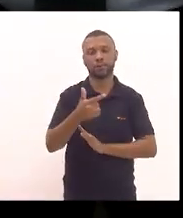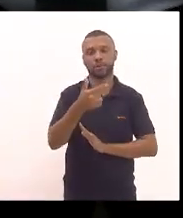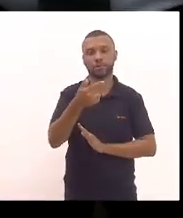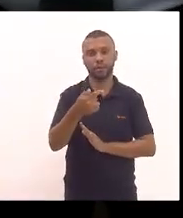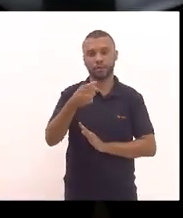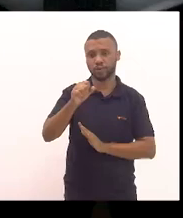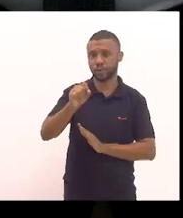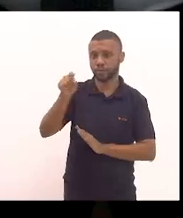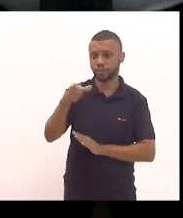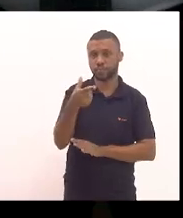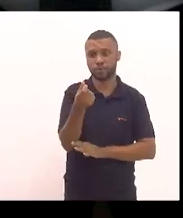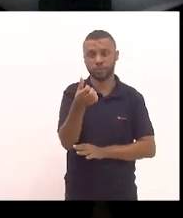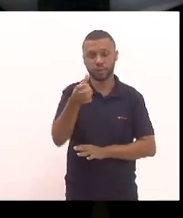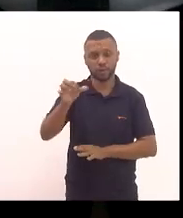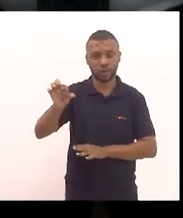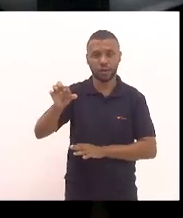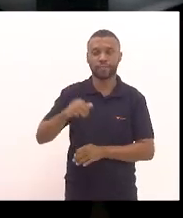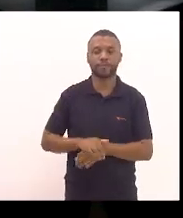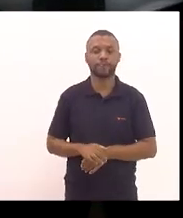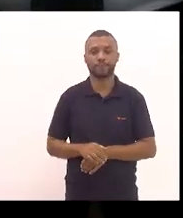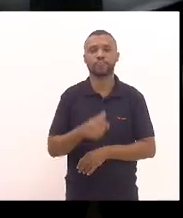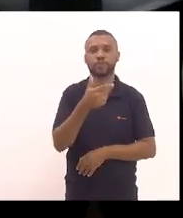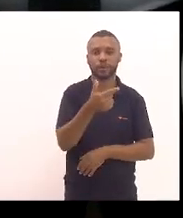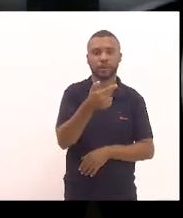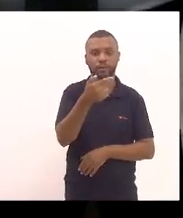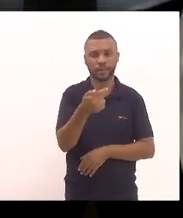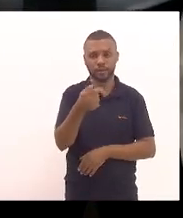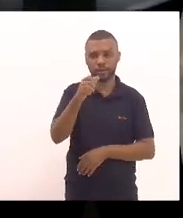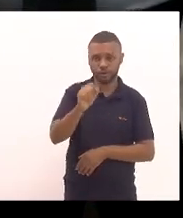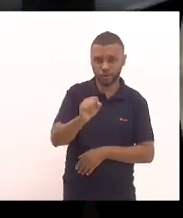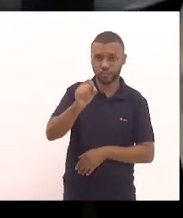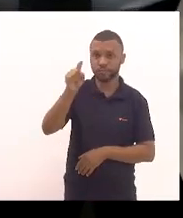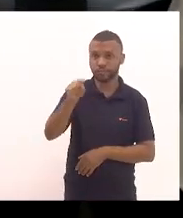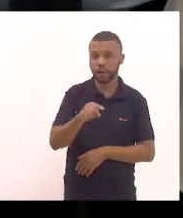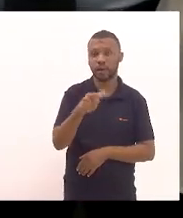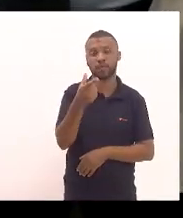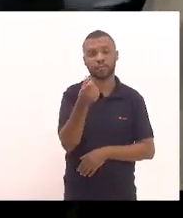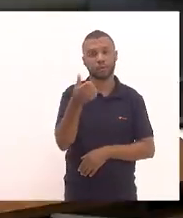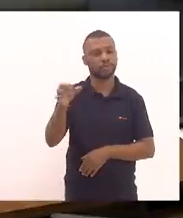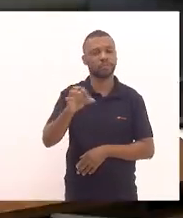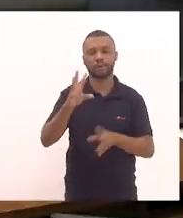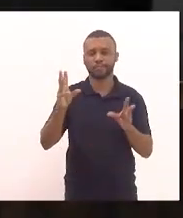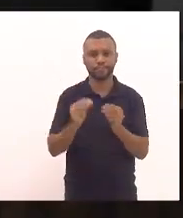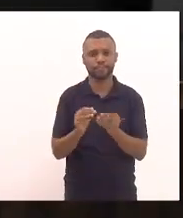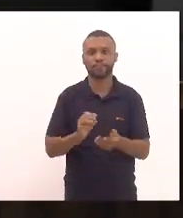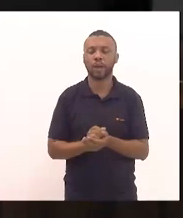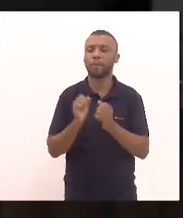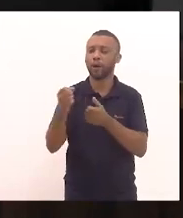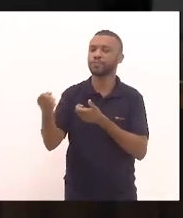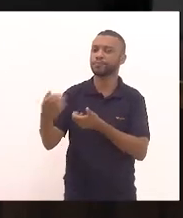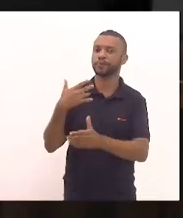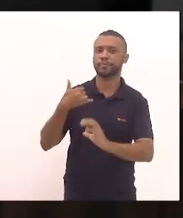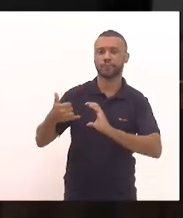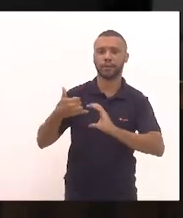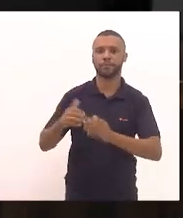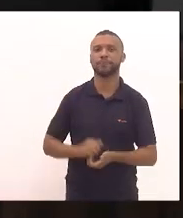de 2019, 278 de 2019. Era só isso. Manda para mim pelo zap.